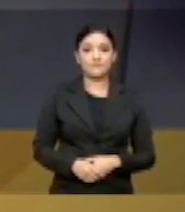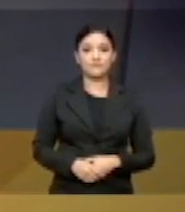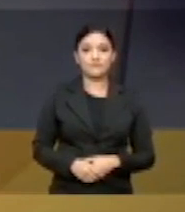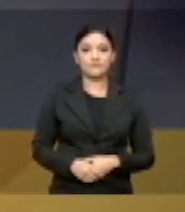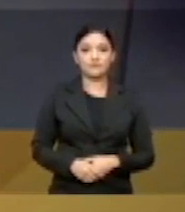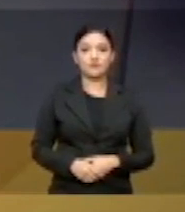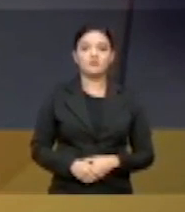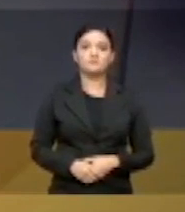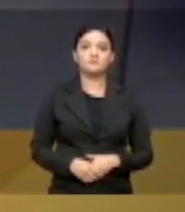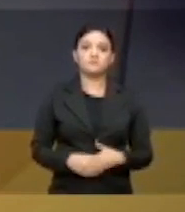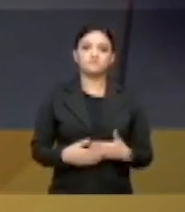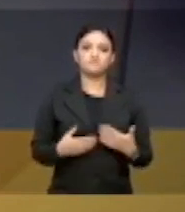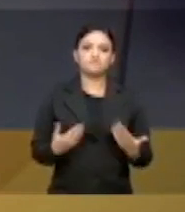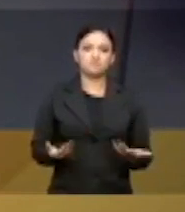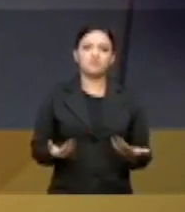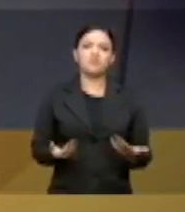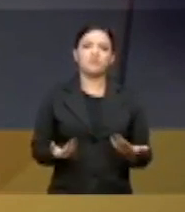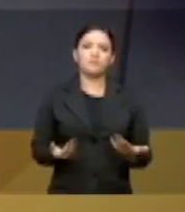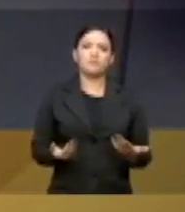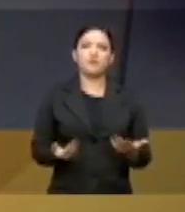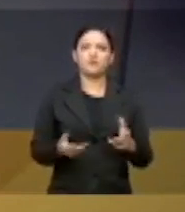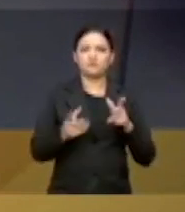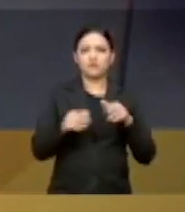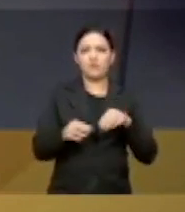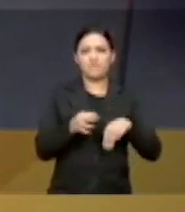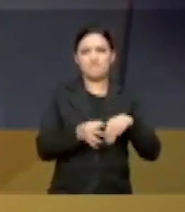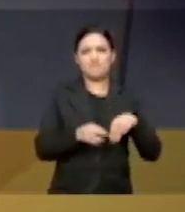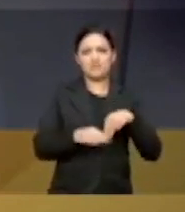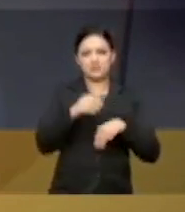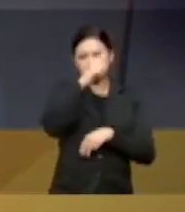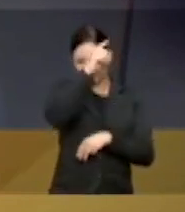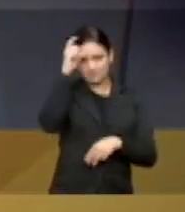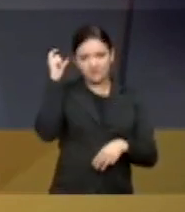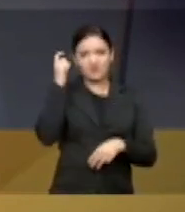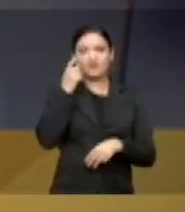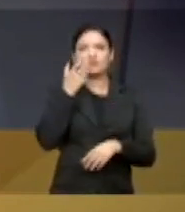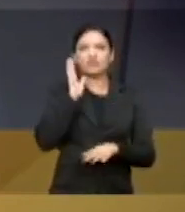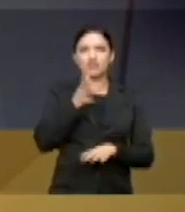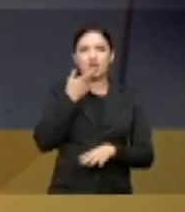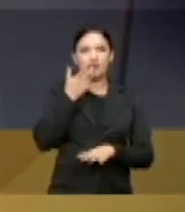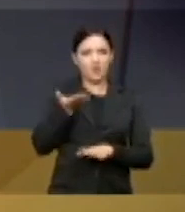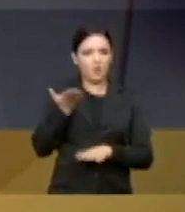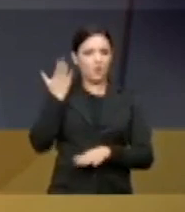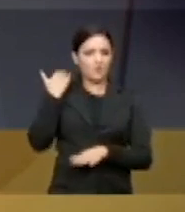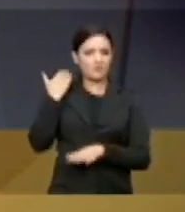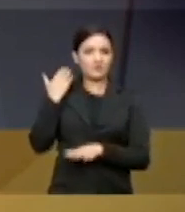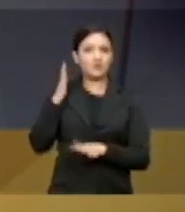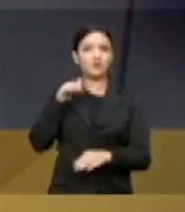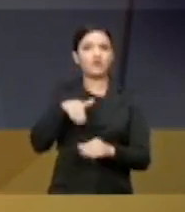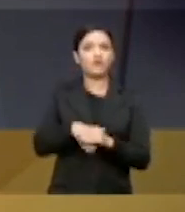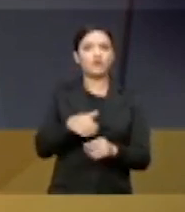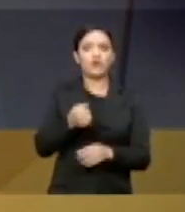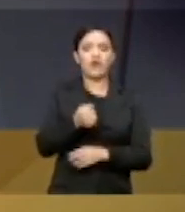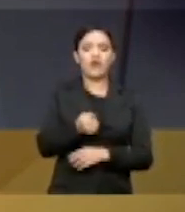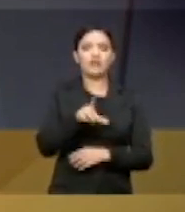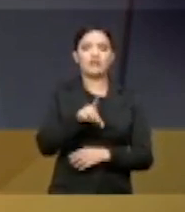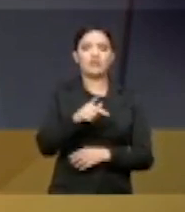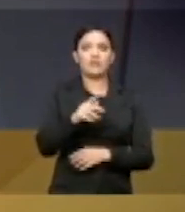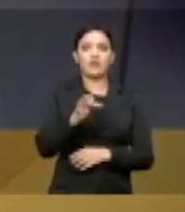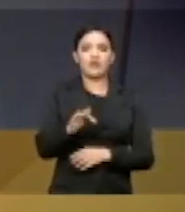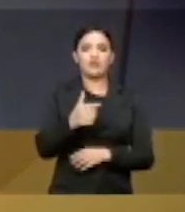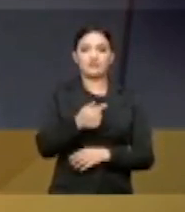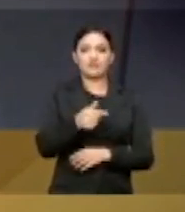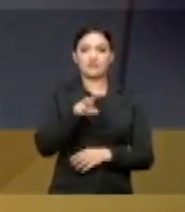Ainda como muito bem lembrou o excelentíssimo senhor relator, mas não nestes autos, ao votar nas ADPF